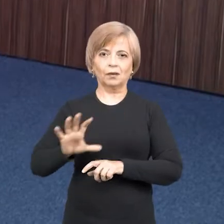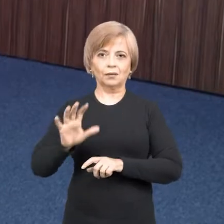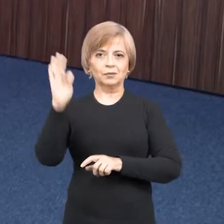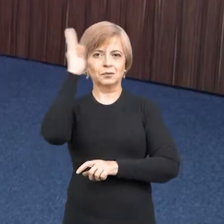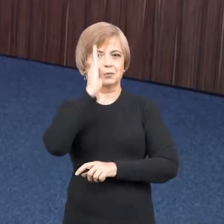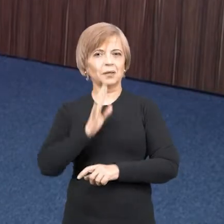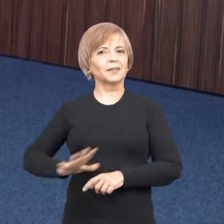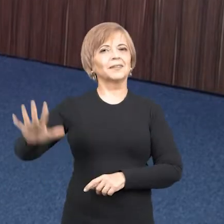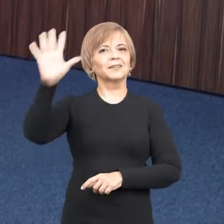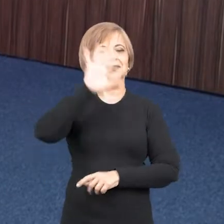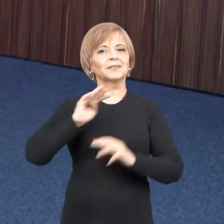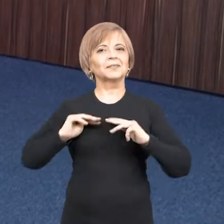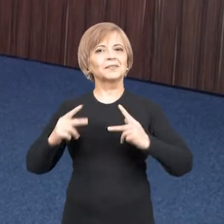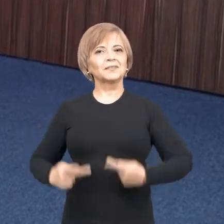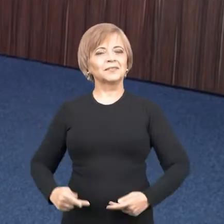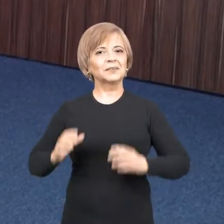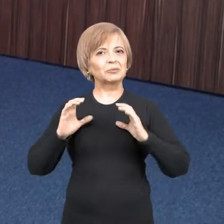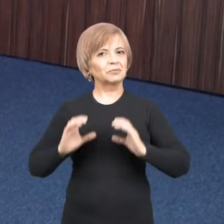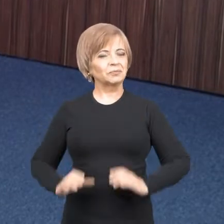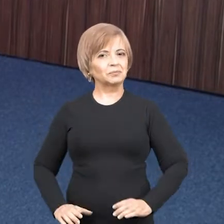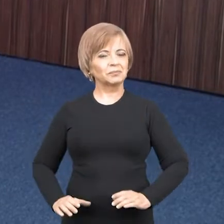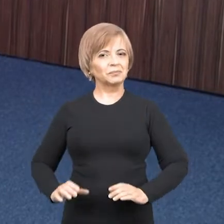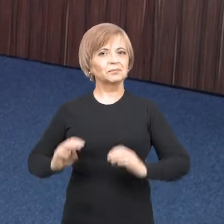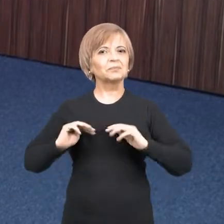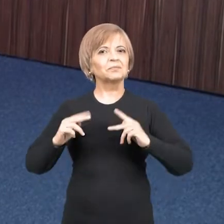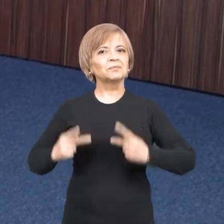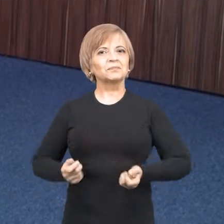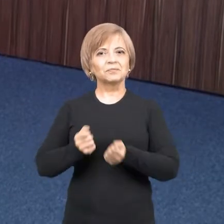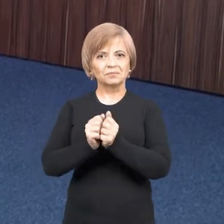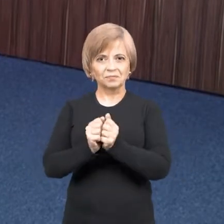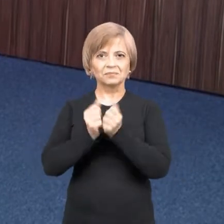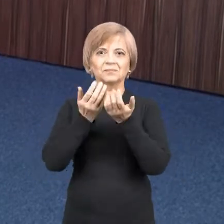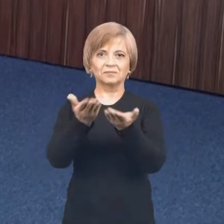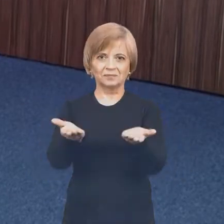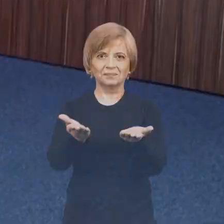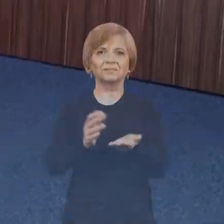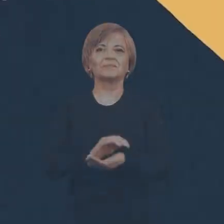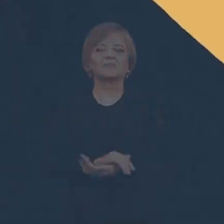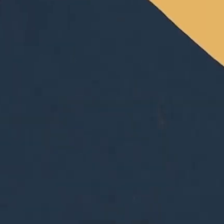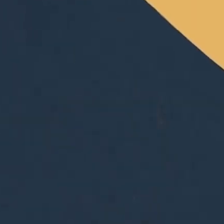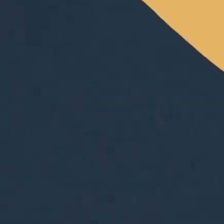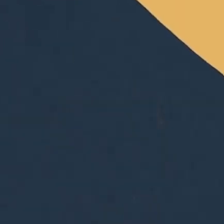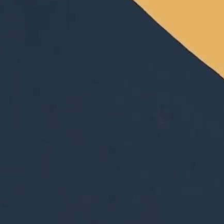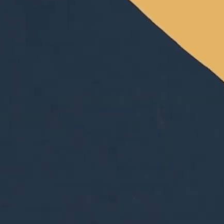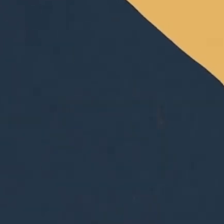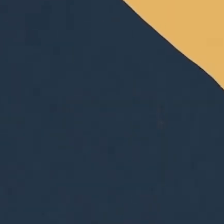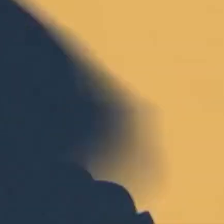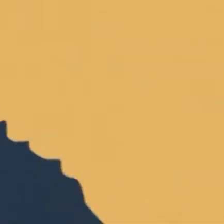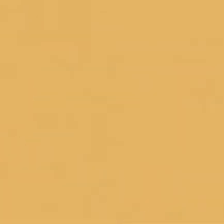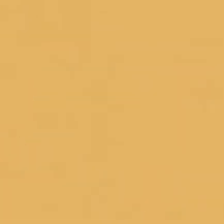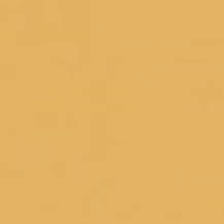Brasil, MP Cidadão, o Ministério Público mais perto de você.